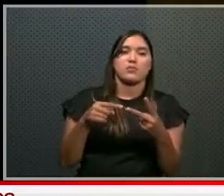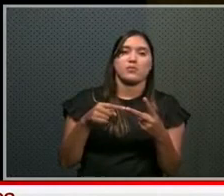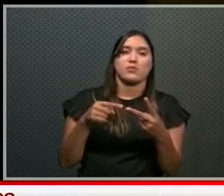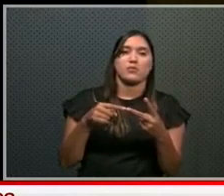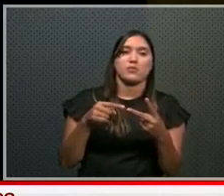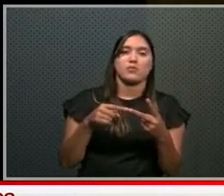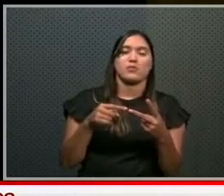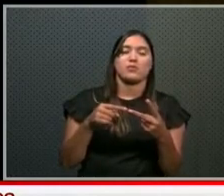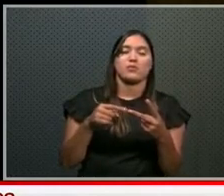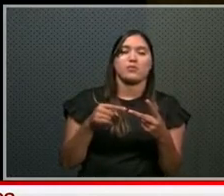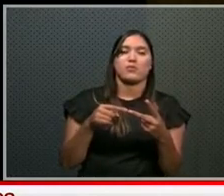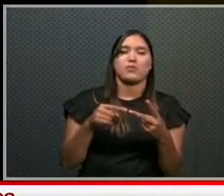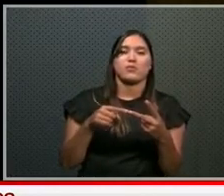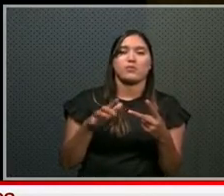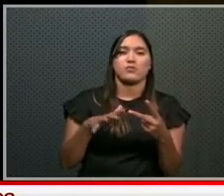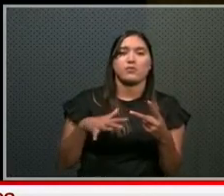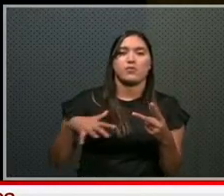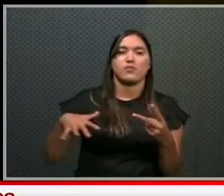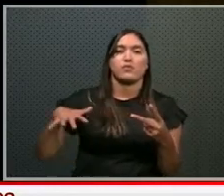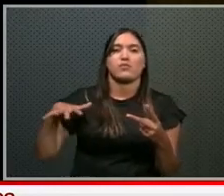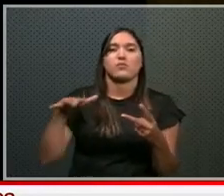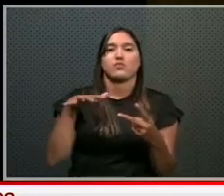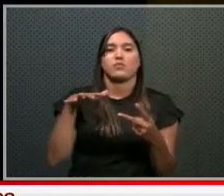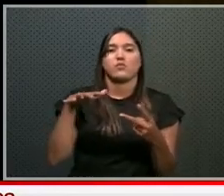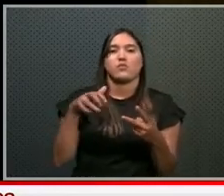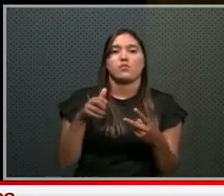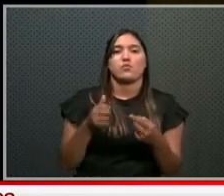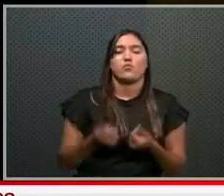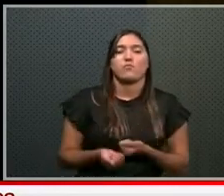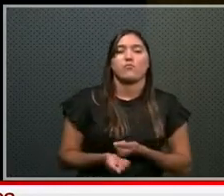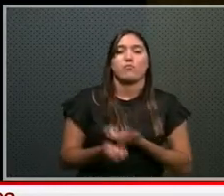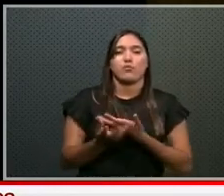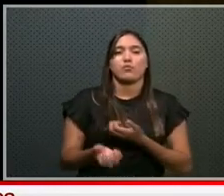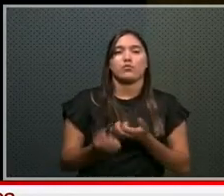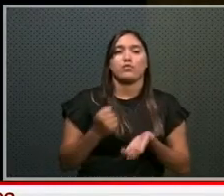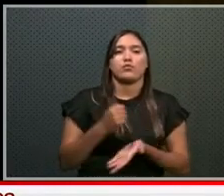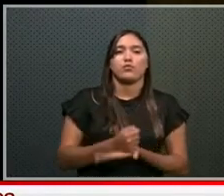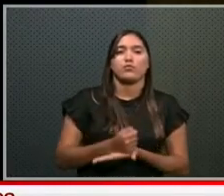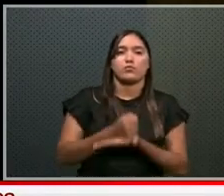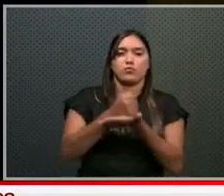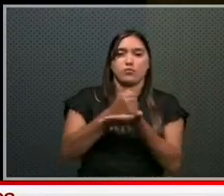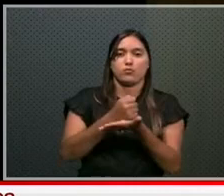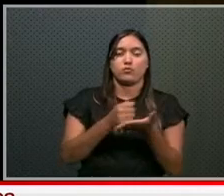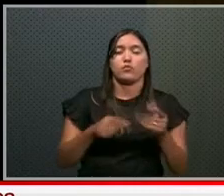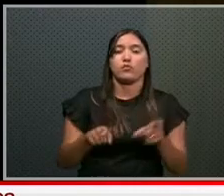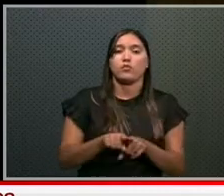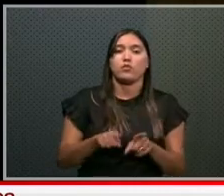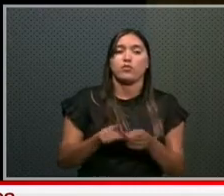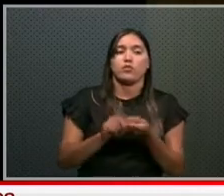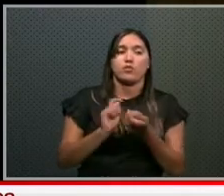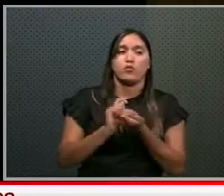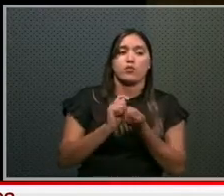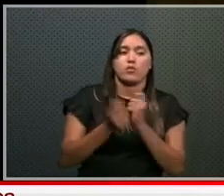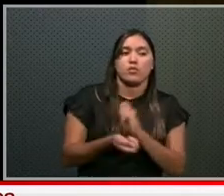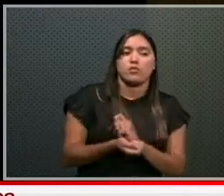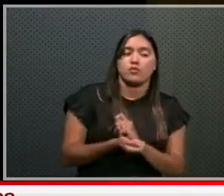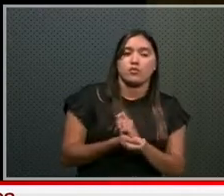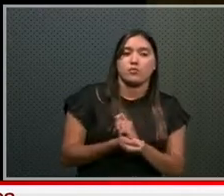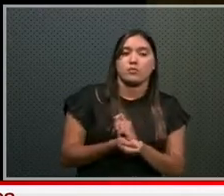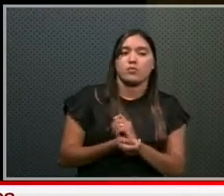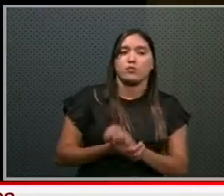antropizadas em áreas com atividades produtivas sustentáveis e mais adequadas a nossa